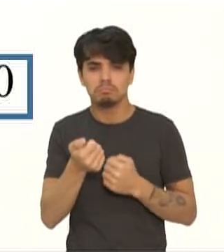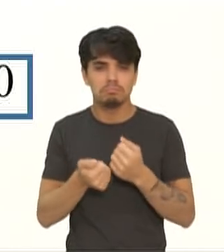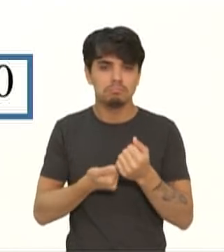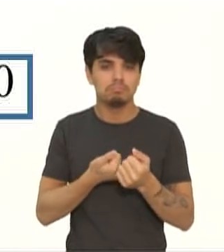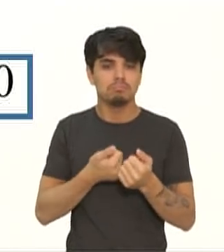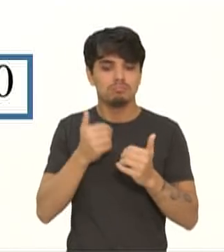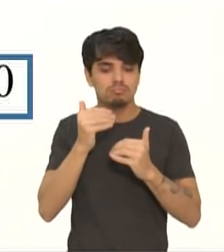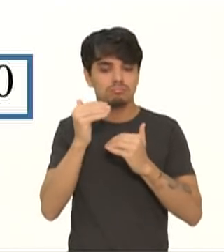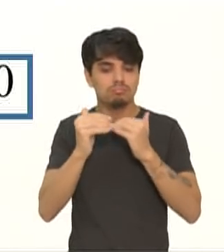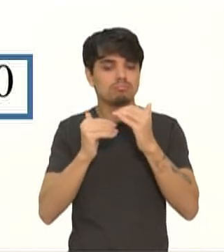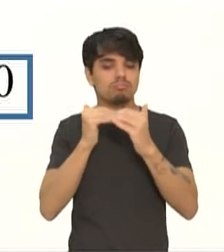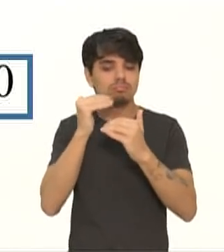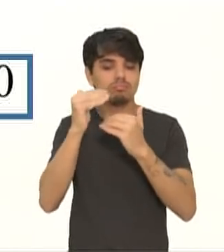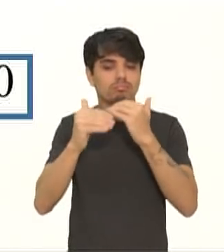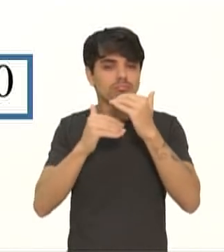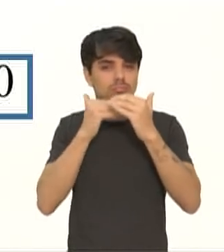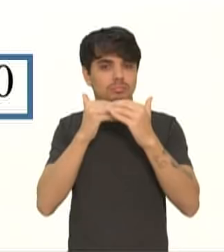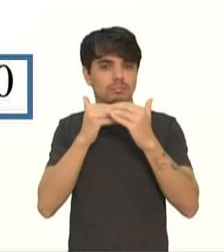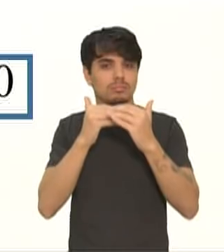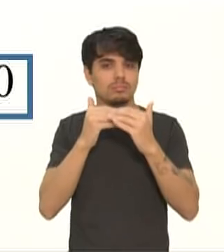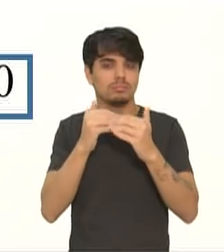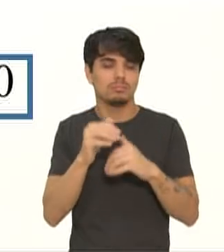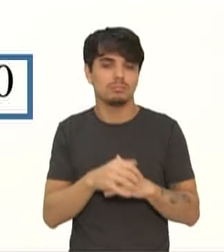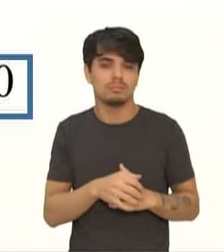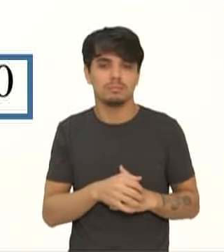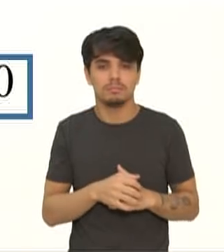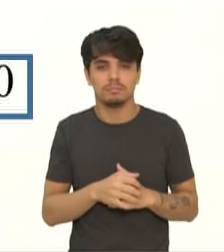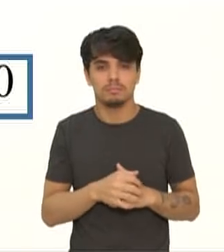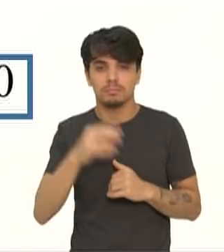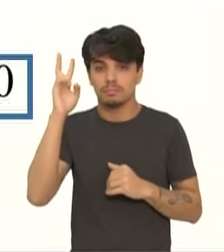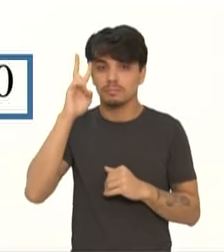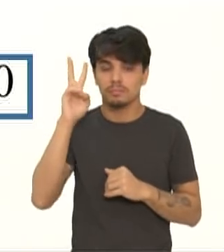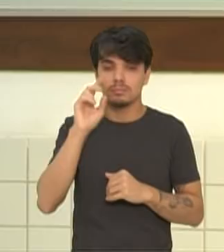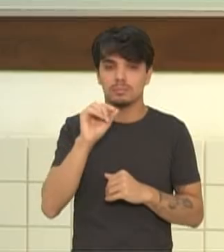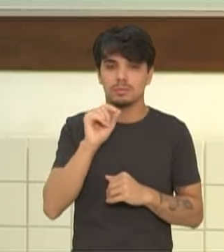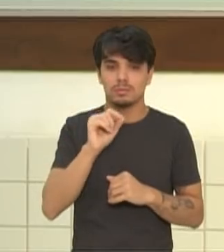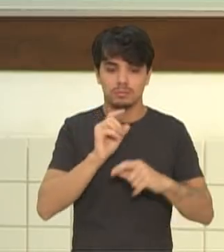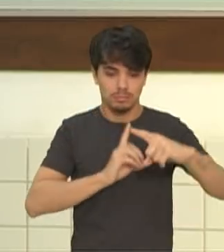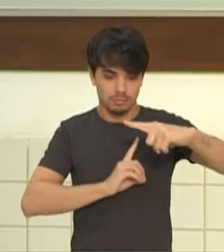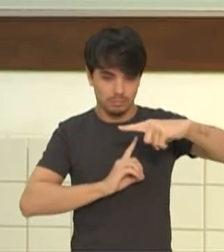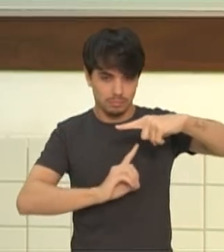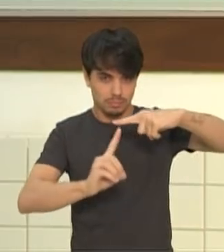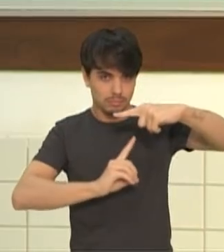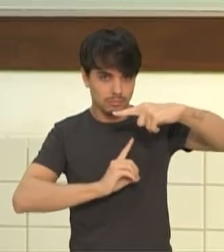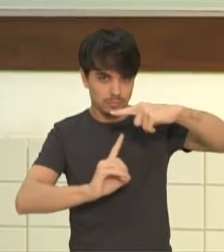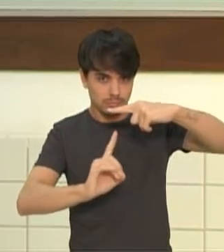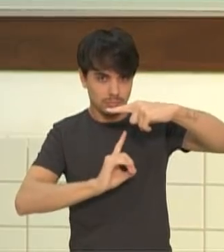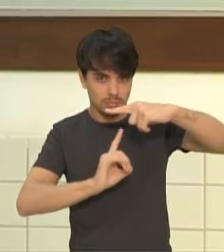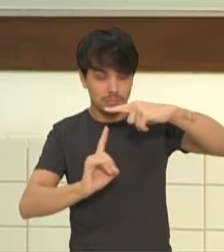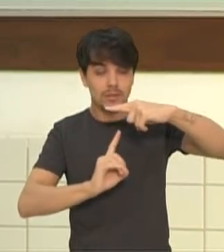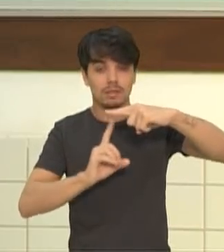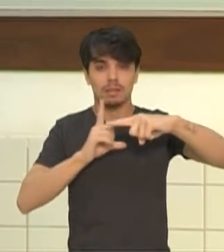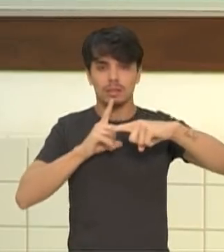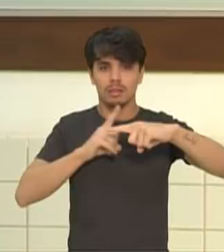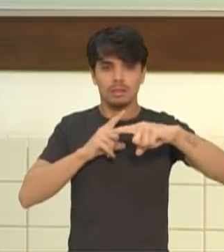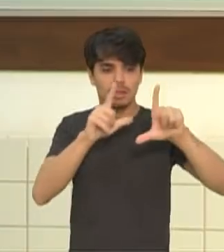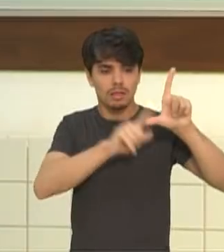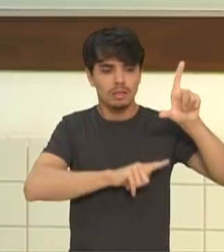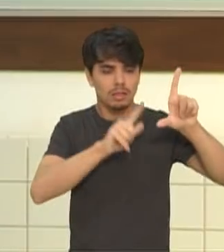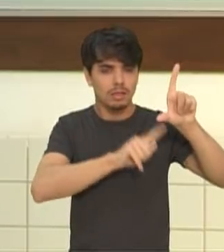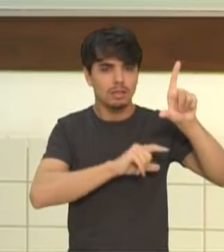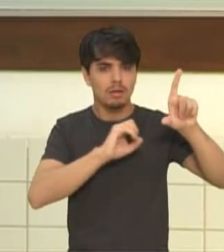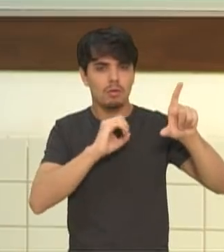pouquinhos, aumentando isso daí. Lembramos que os denominadores, quando tiver alguma incógnita,